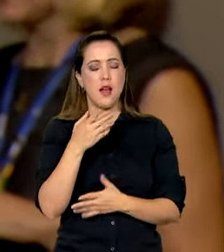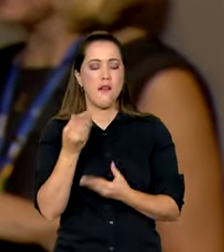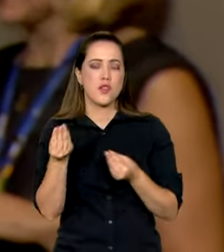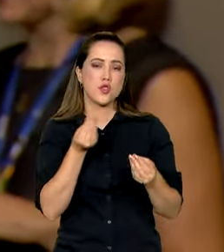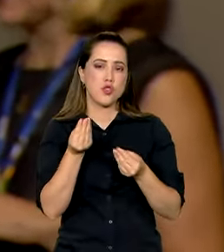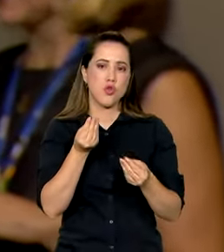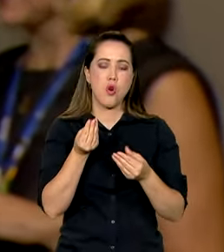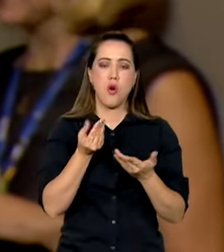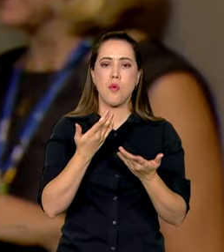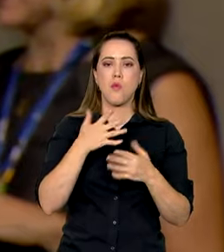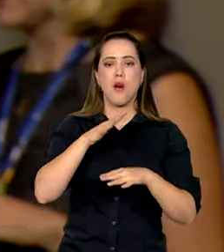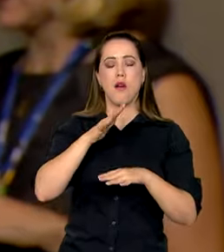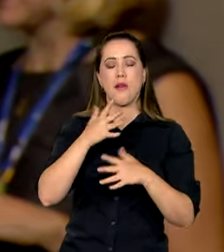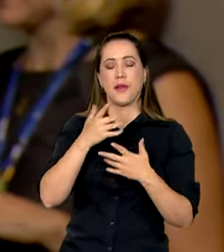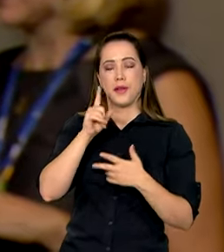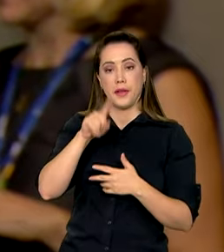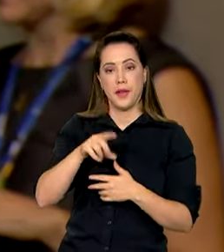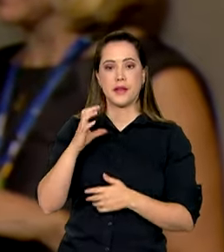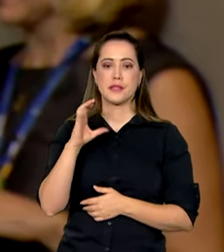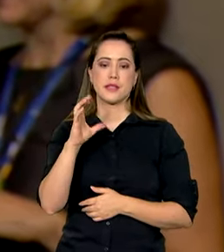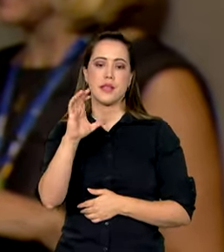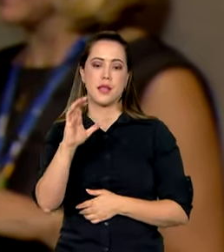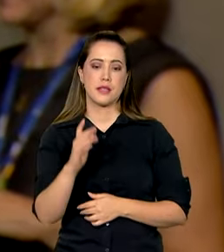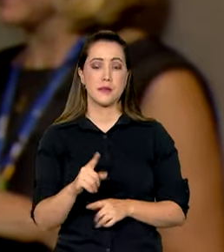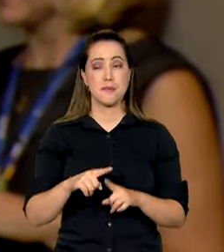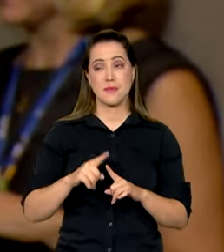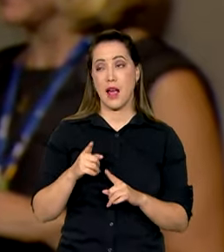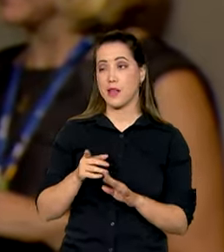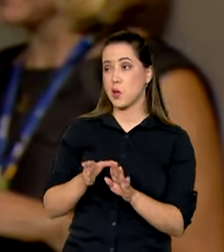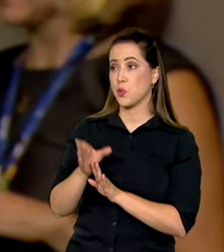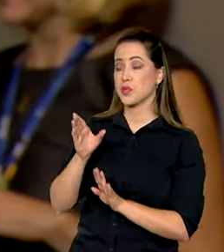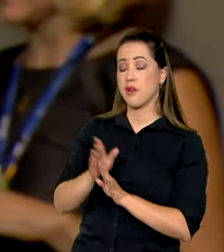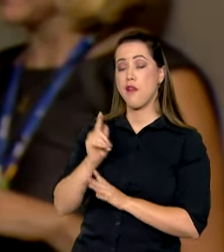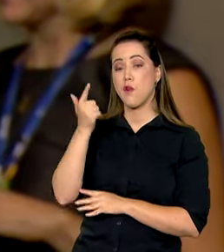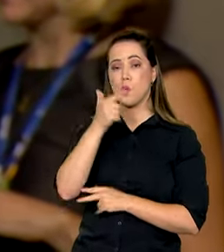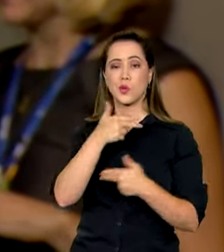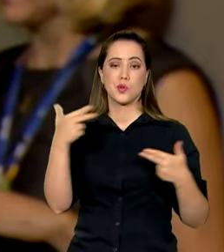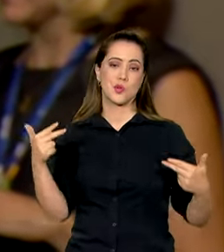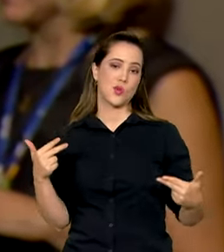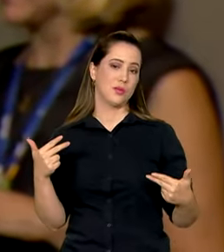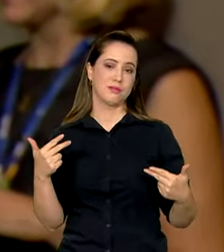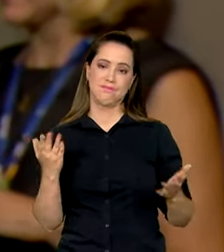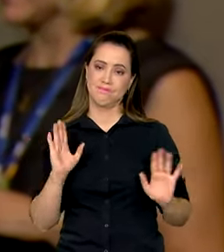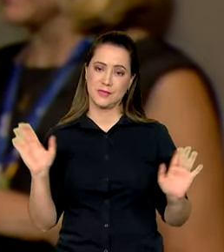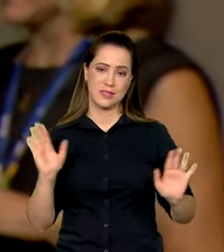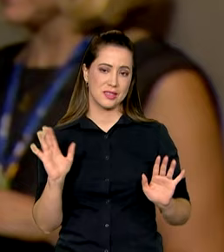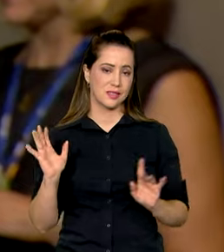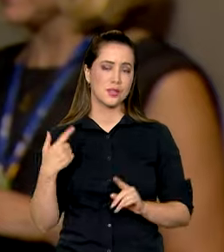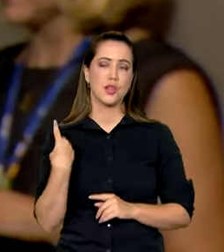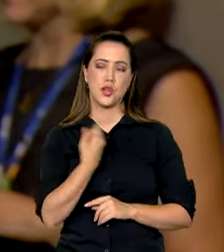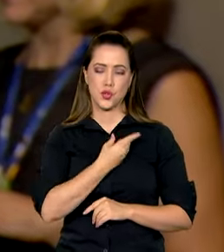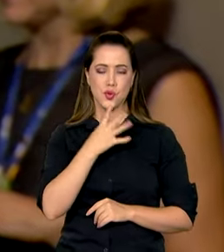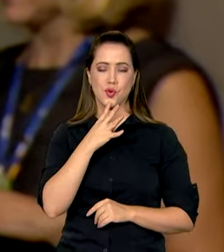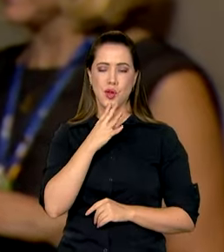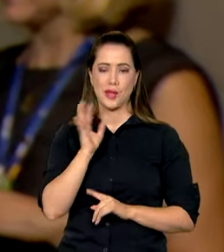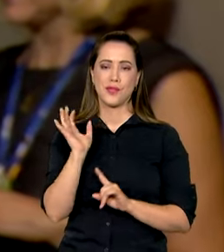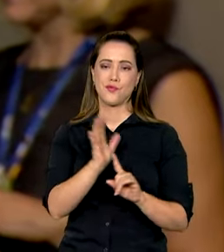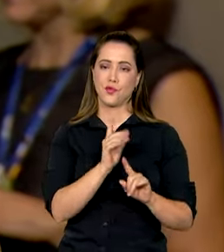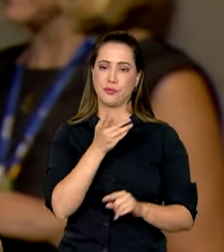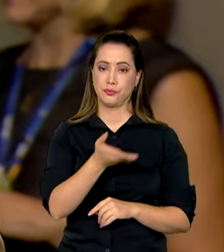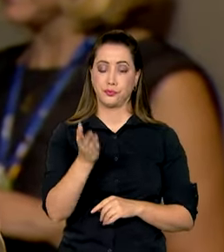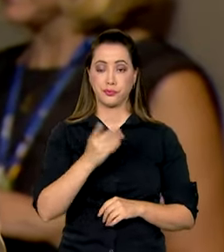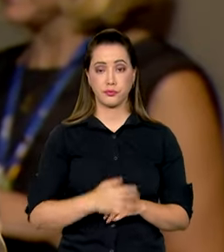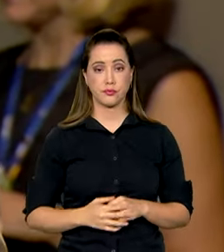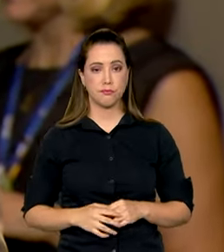e difundiam esse tratamento sem comprovação científica, que nós bem sabemos quais são os impactos disso até hoje. Uma